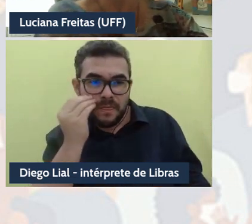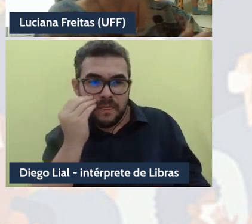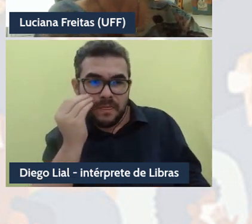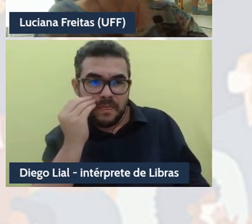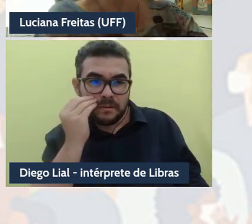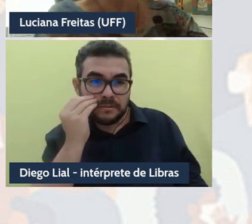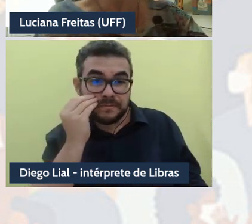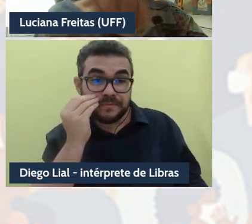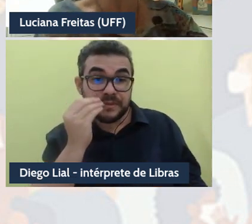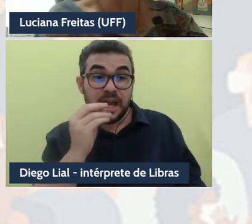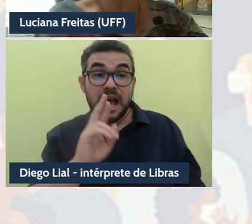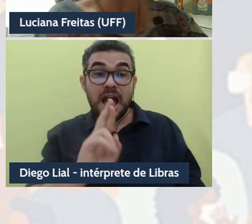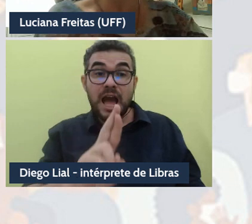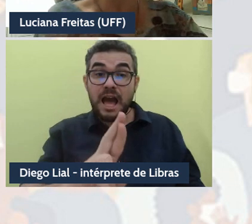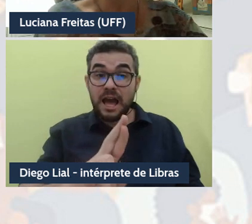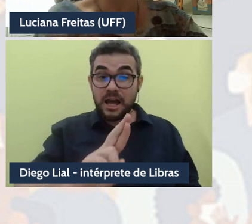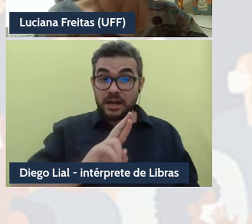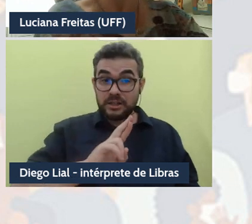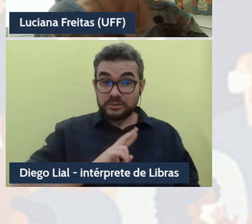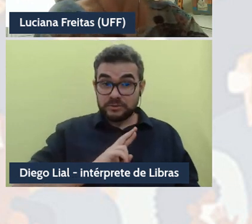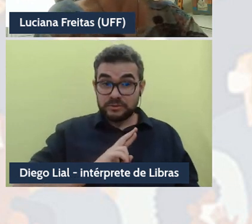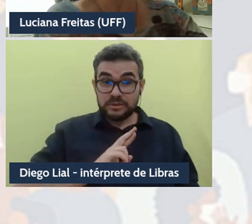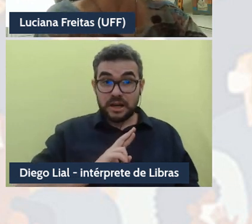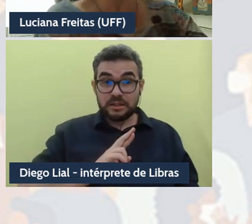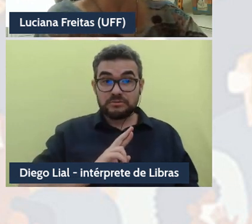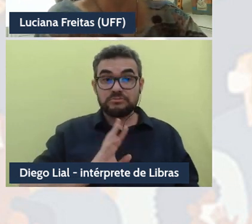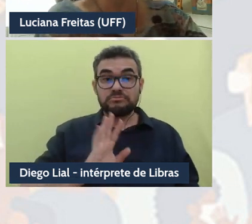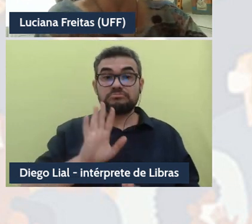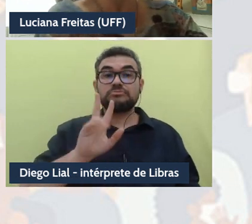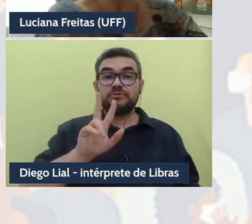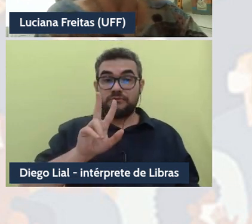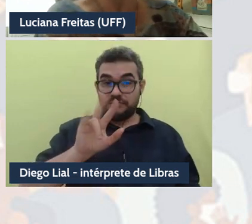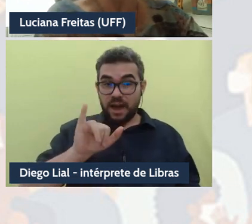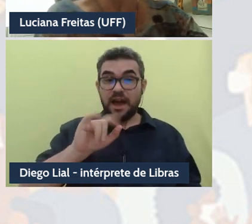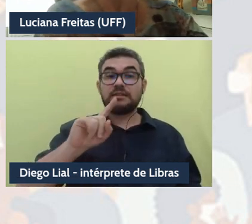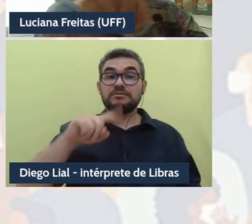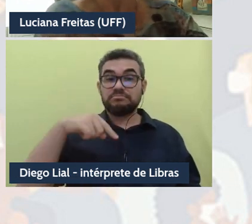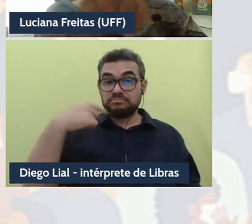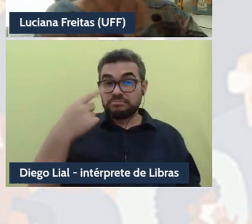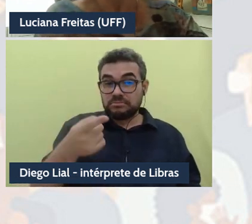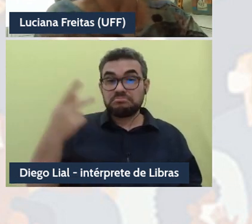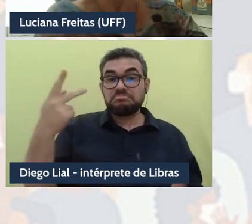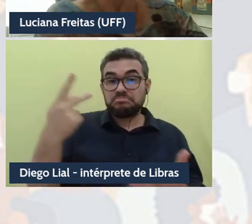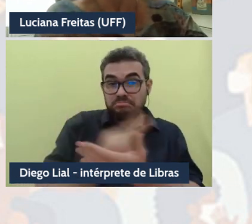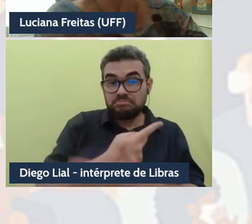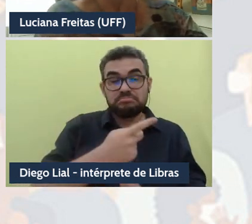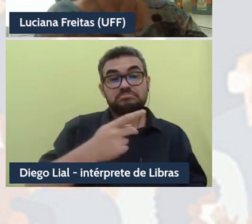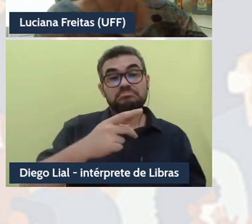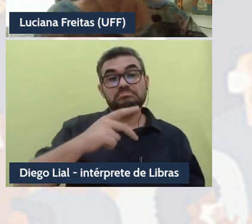externas, ela provoca uma responsabilização, uma punição ou